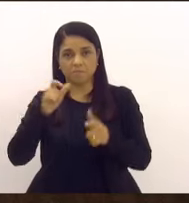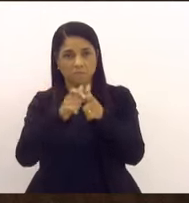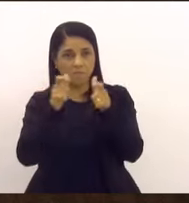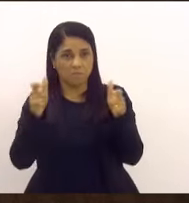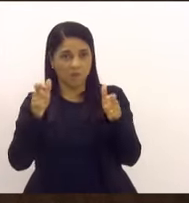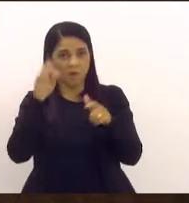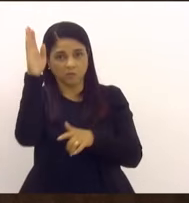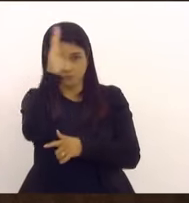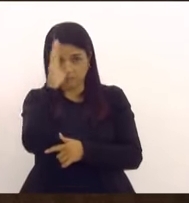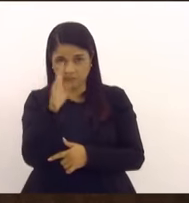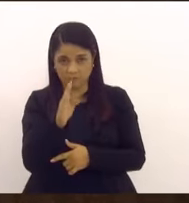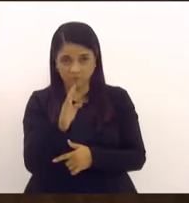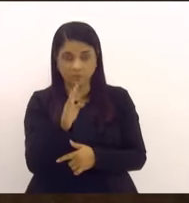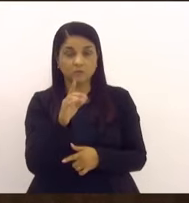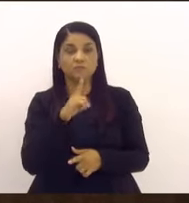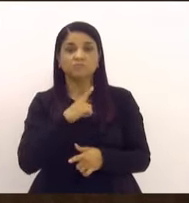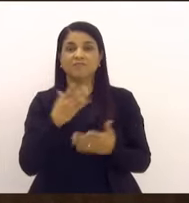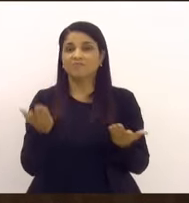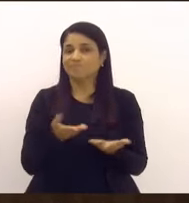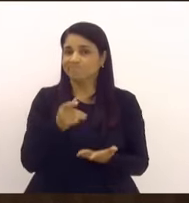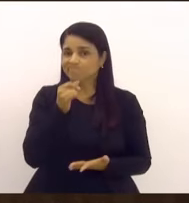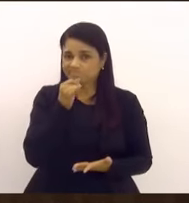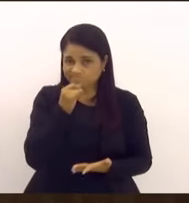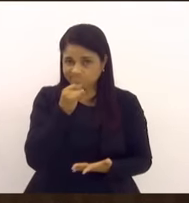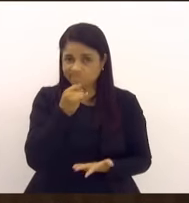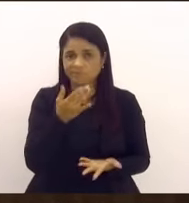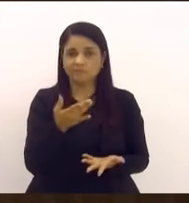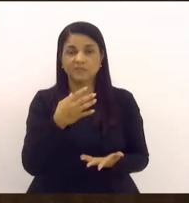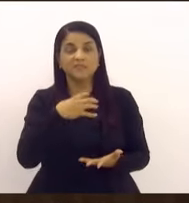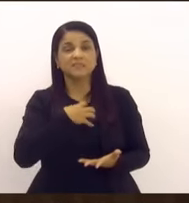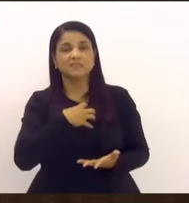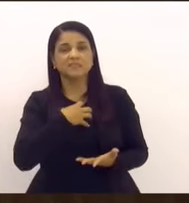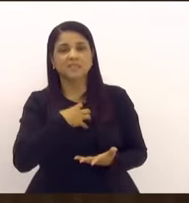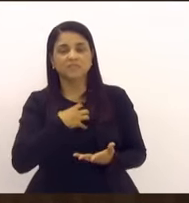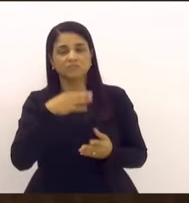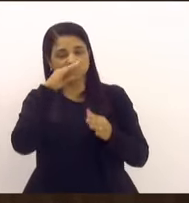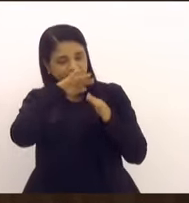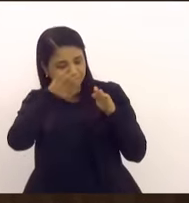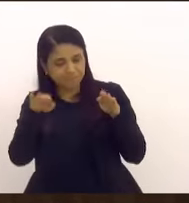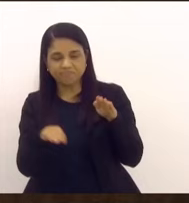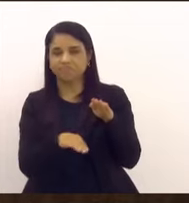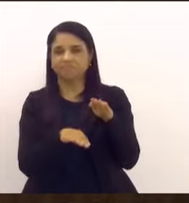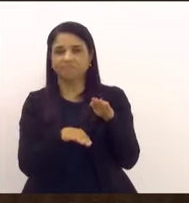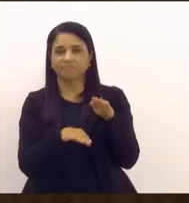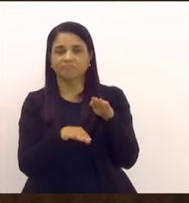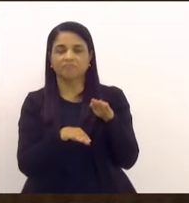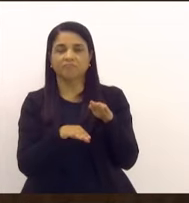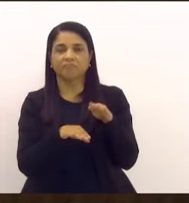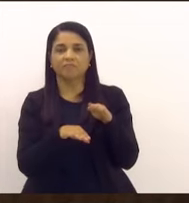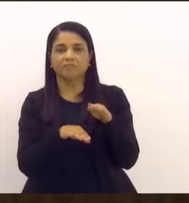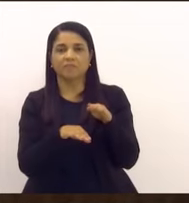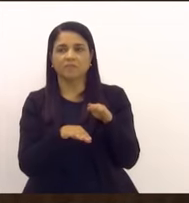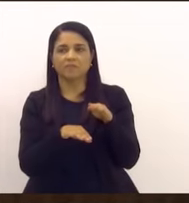que hoje, infelizmente, se sentem menosprezados pelo fato